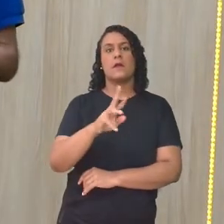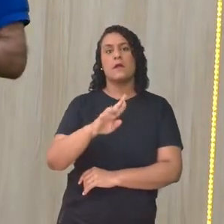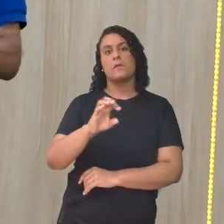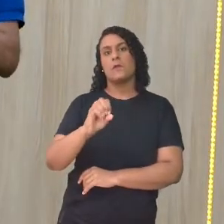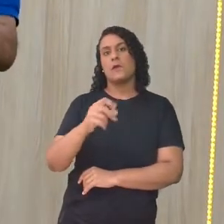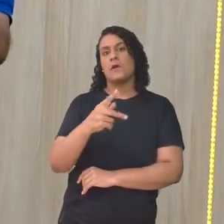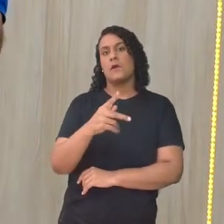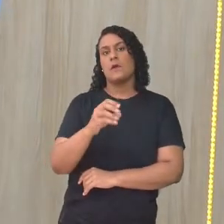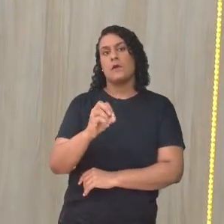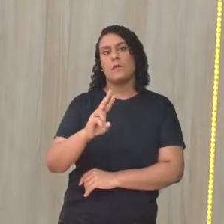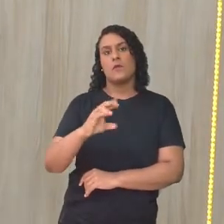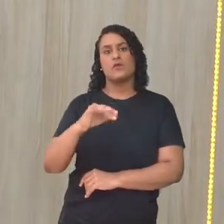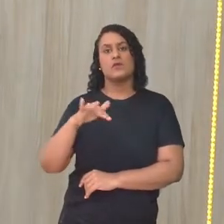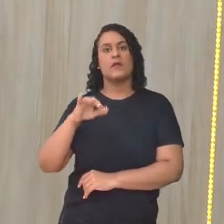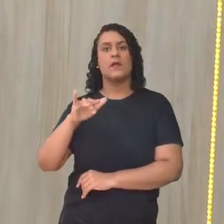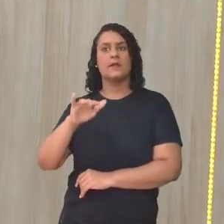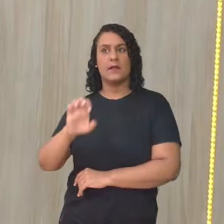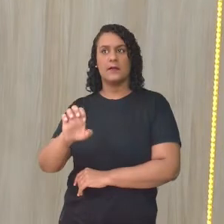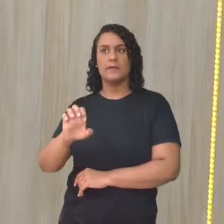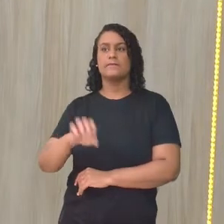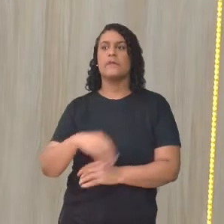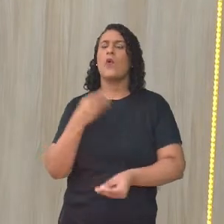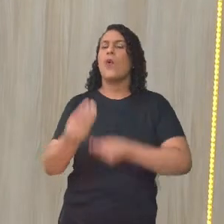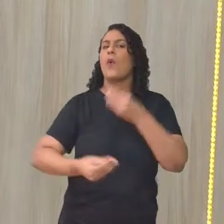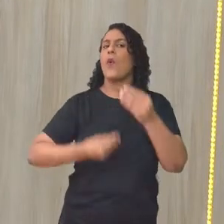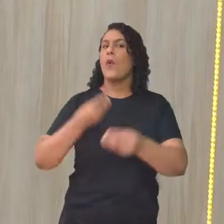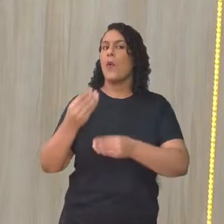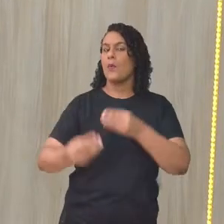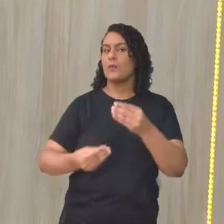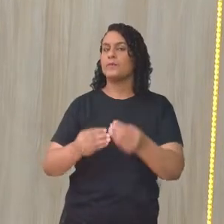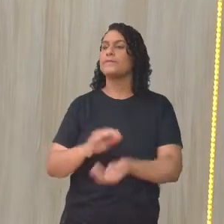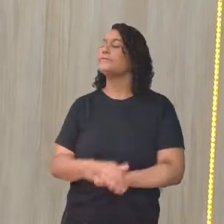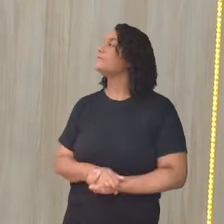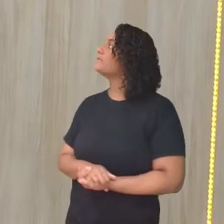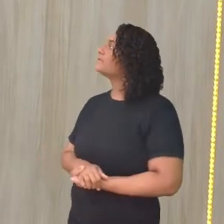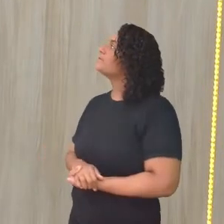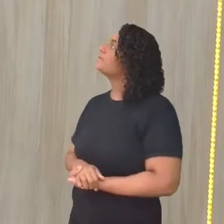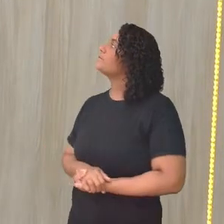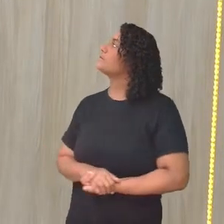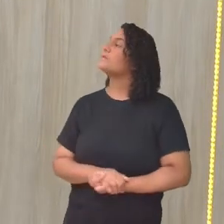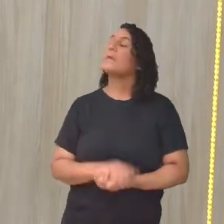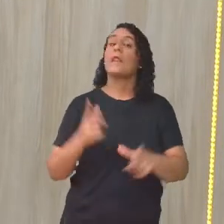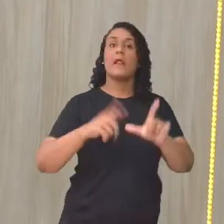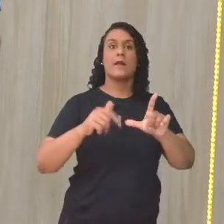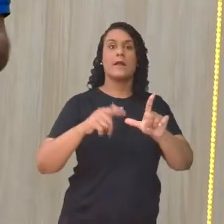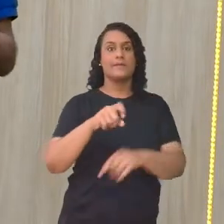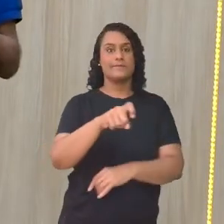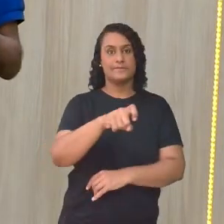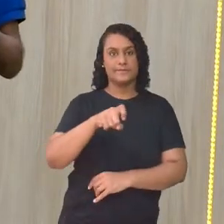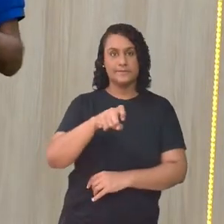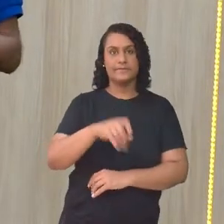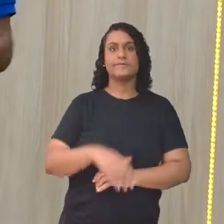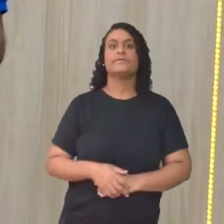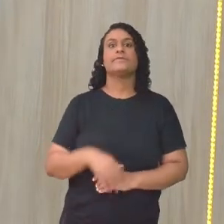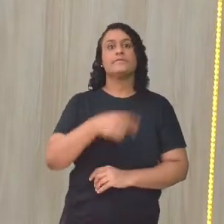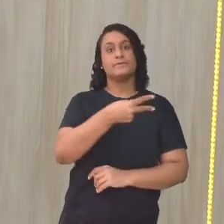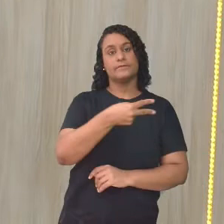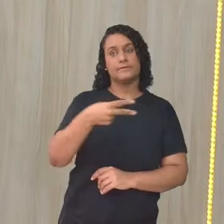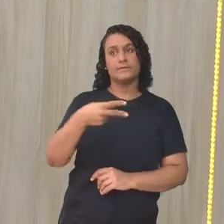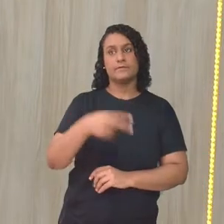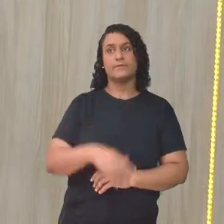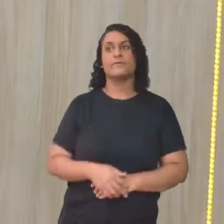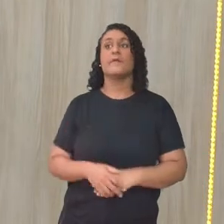bom? Então, como é que monta? Ó, vamos lá. X, a letrinha X, está para a letrinha